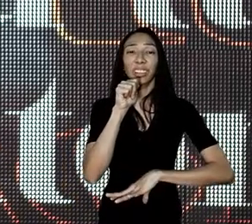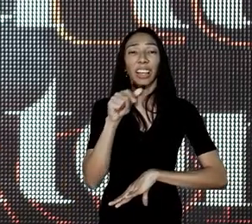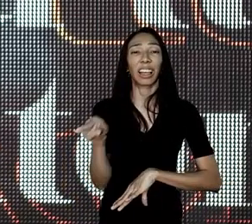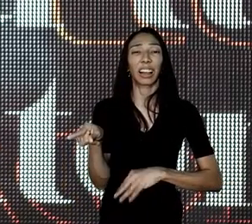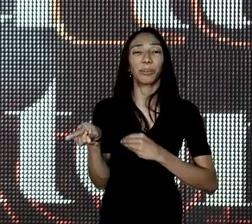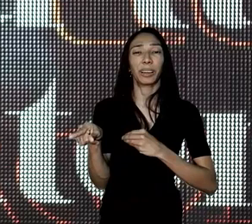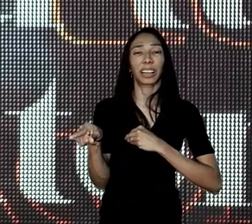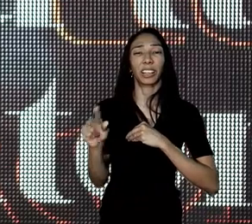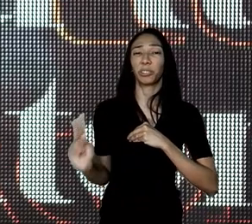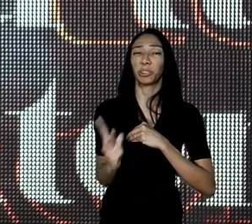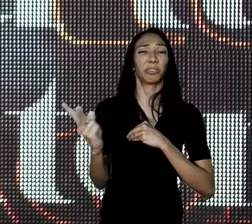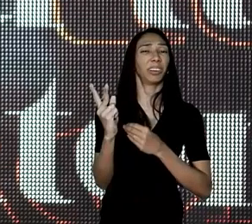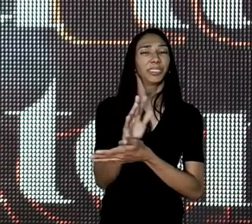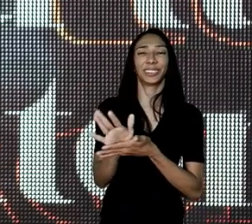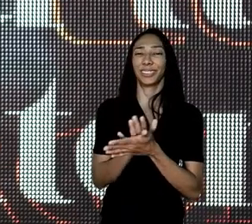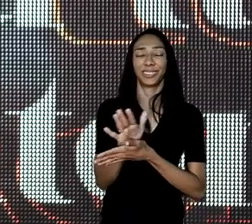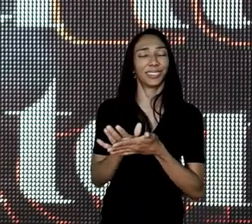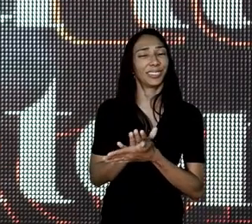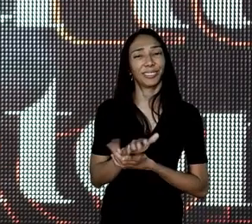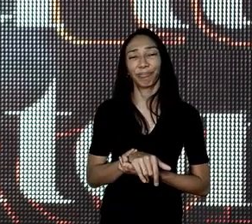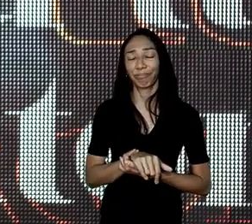pecadora, sem valor.